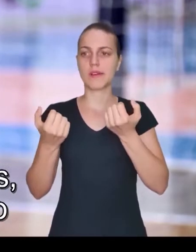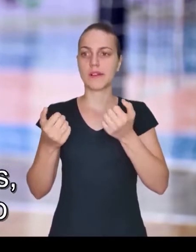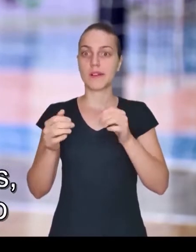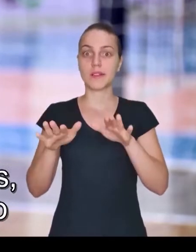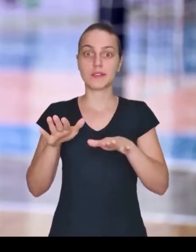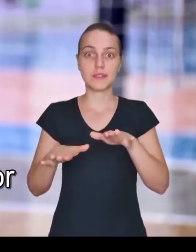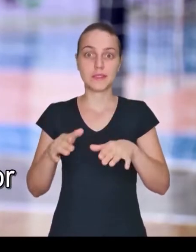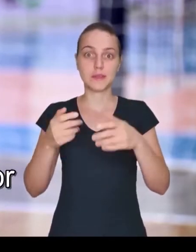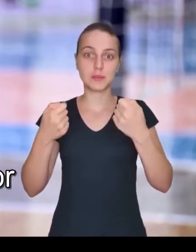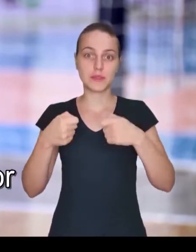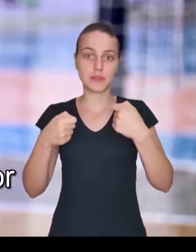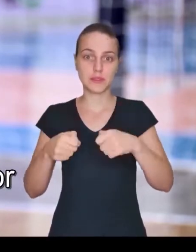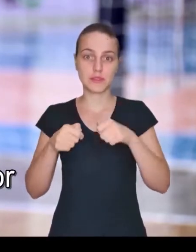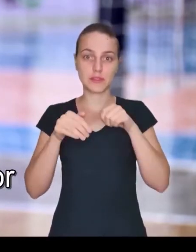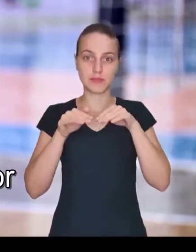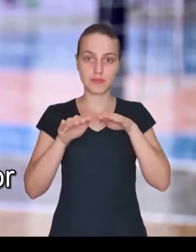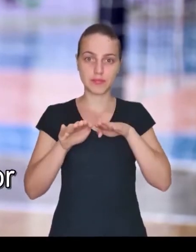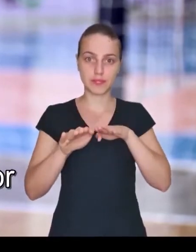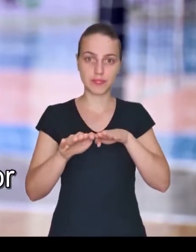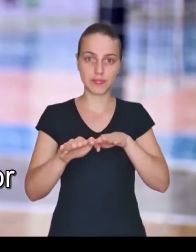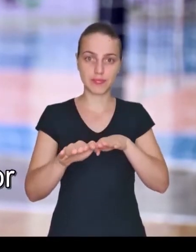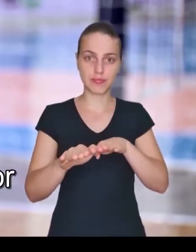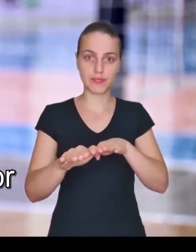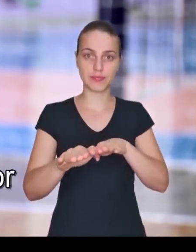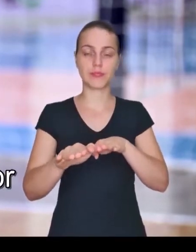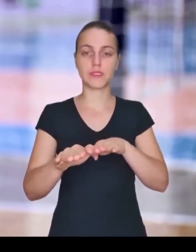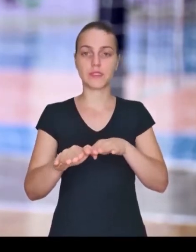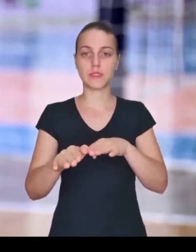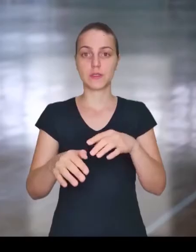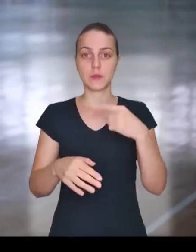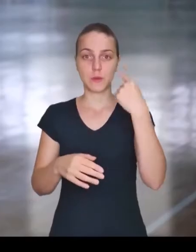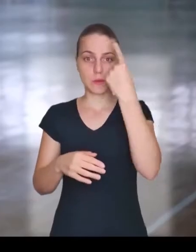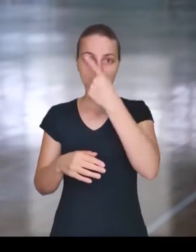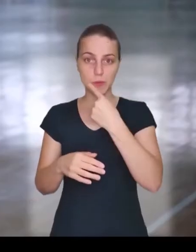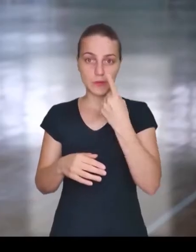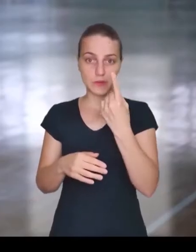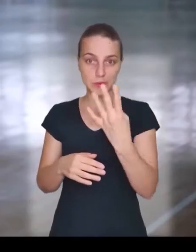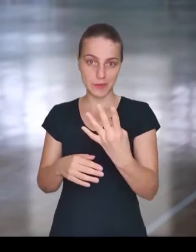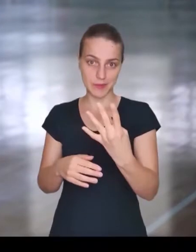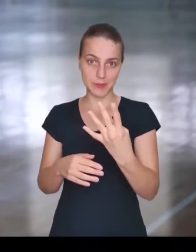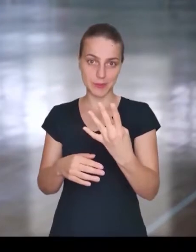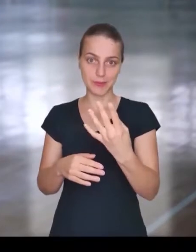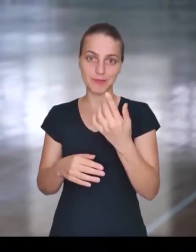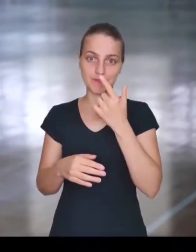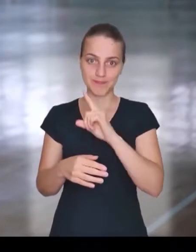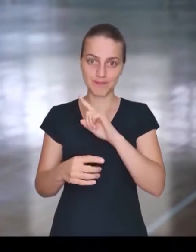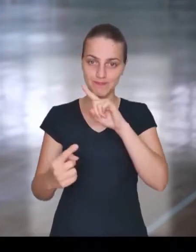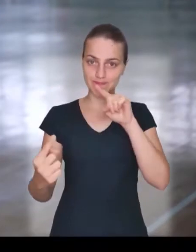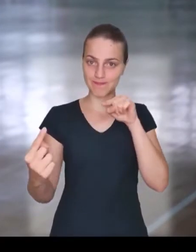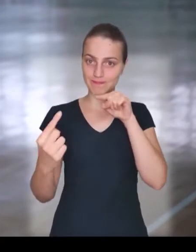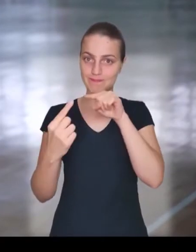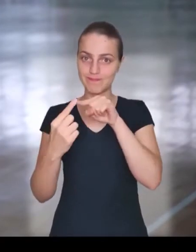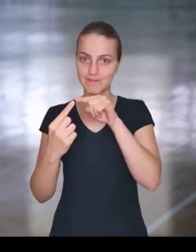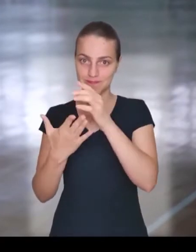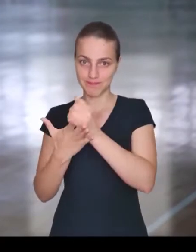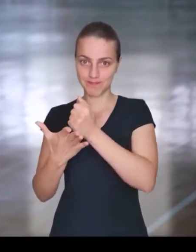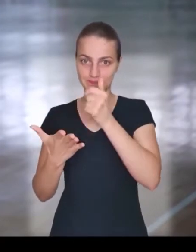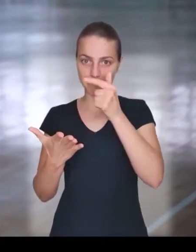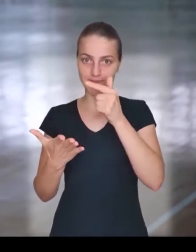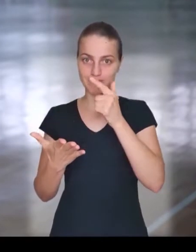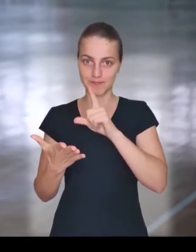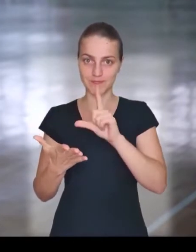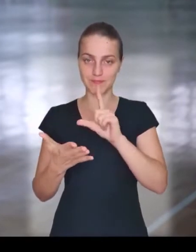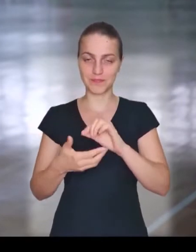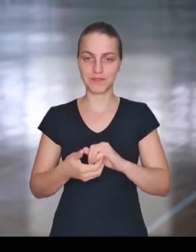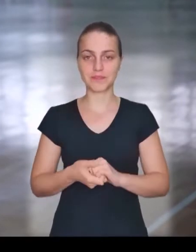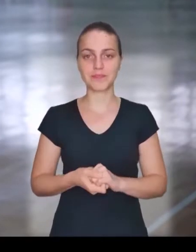horas de trânsito para me poder alcançar o meu melhor dentro do esporte. Daniel Silva, atleta de vôlei sentado. Lições que eu